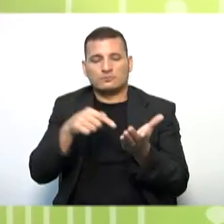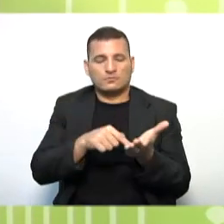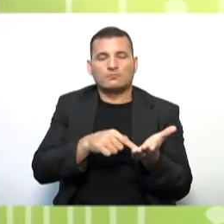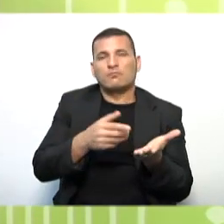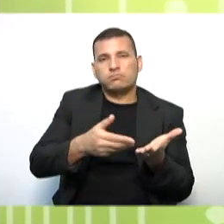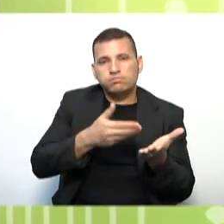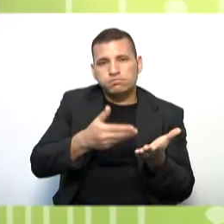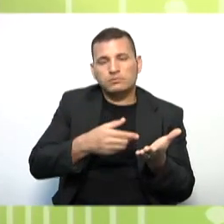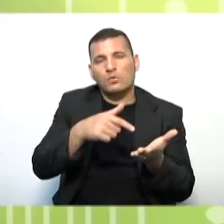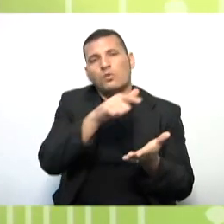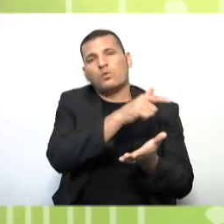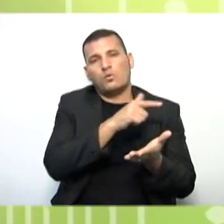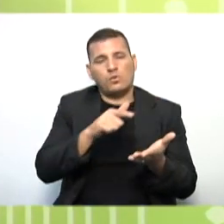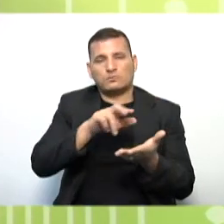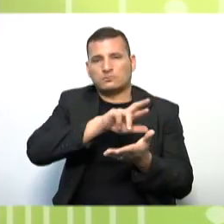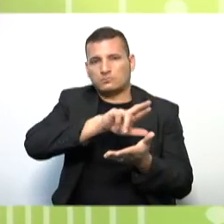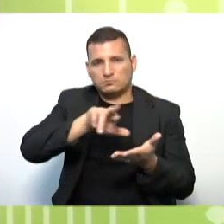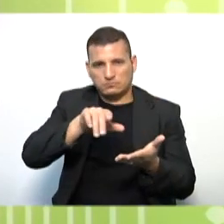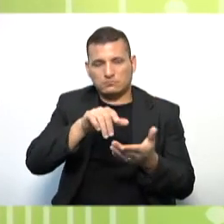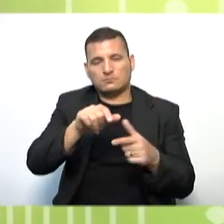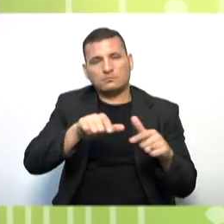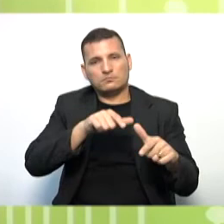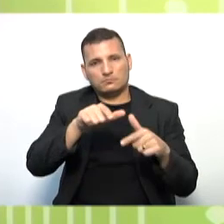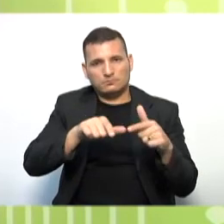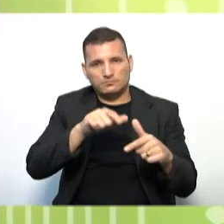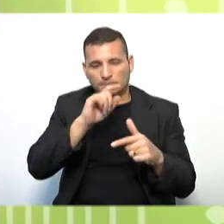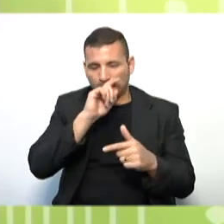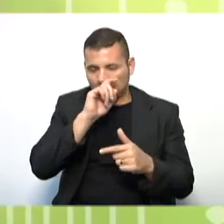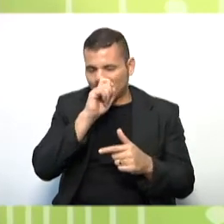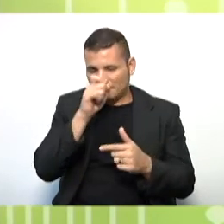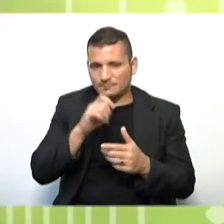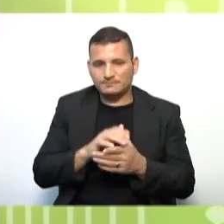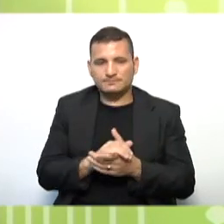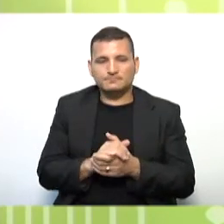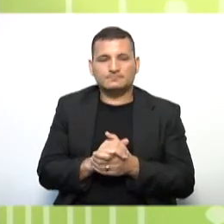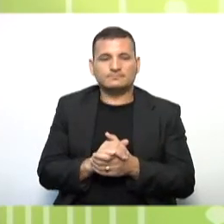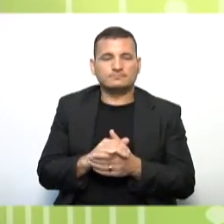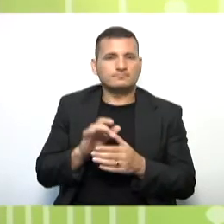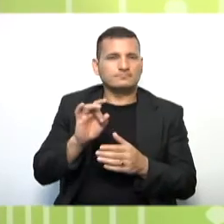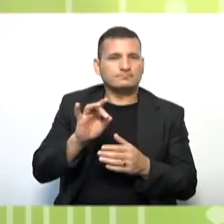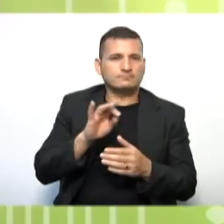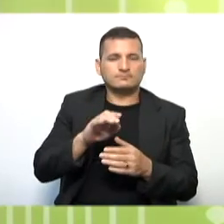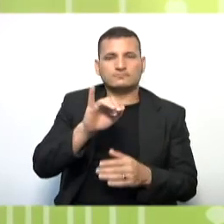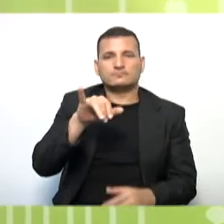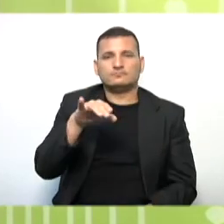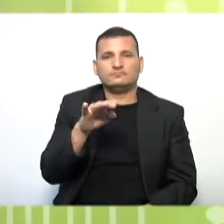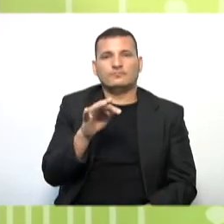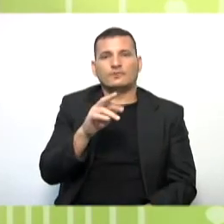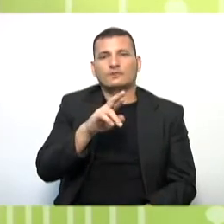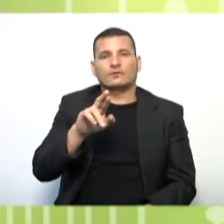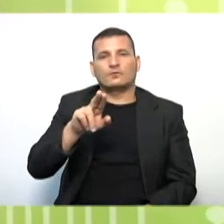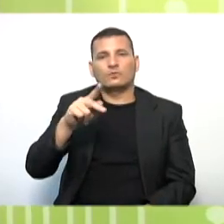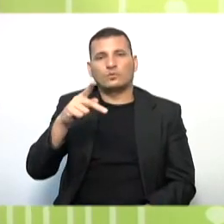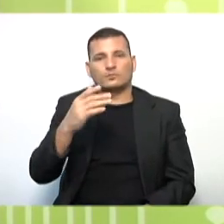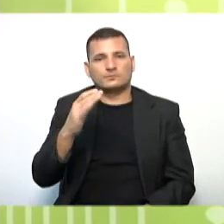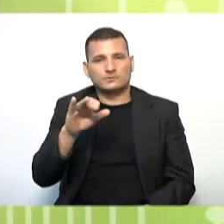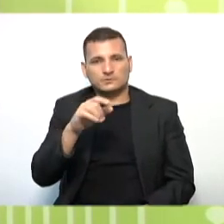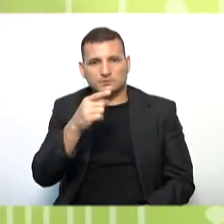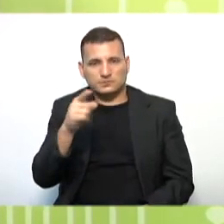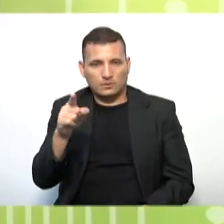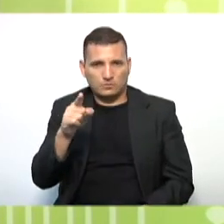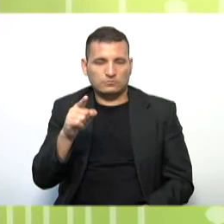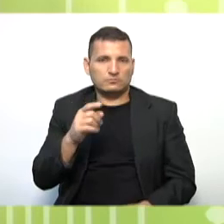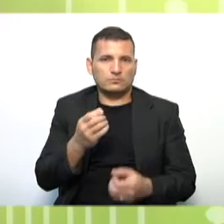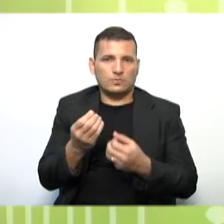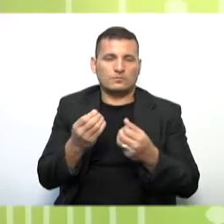volto depois a fazer a minha última atividade. A gente faz a alusão à interrupção de